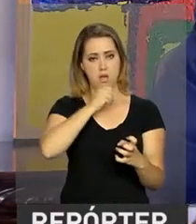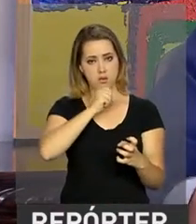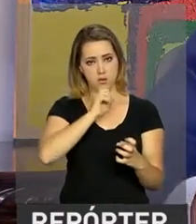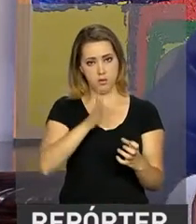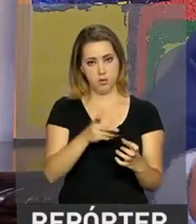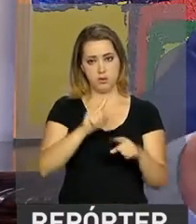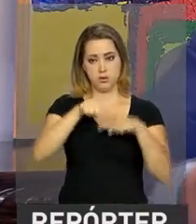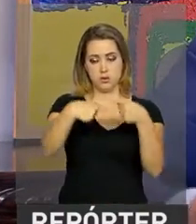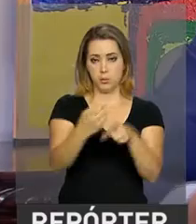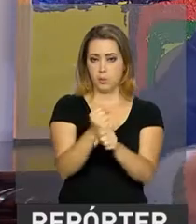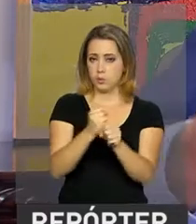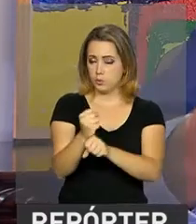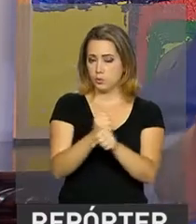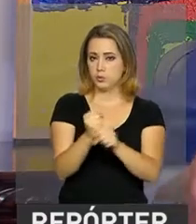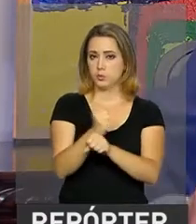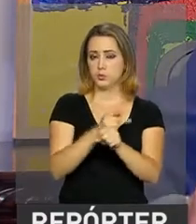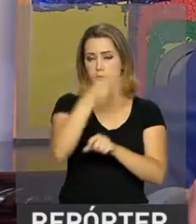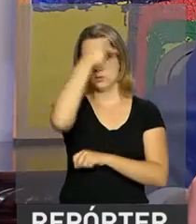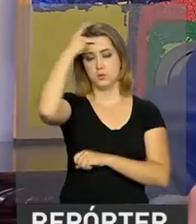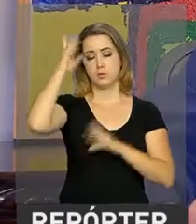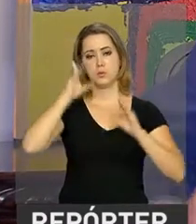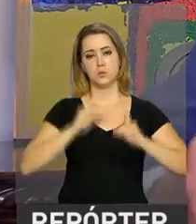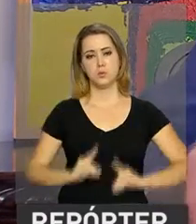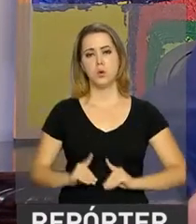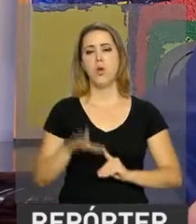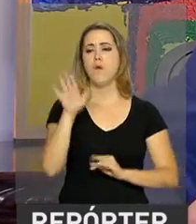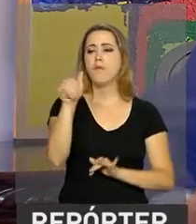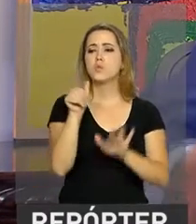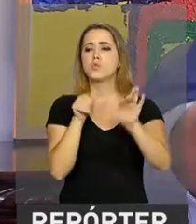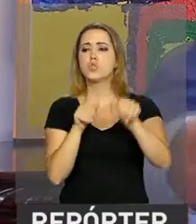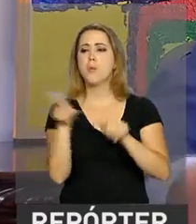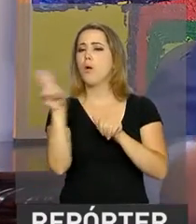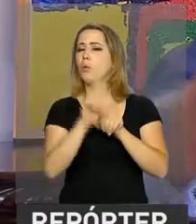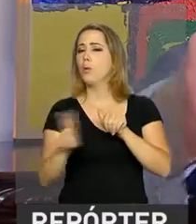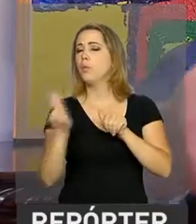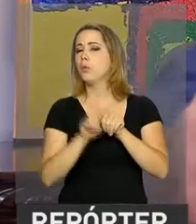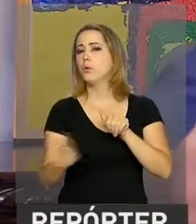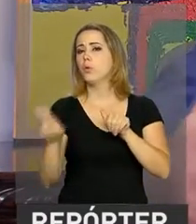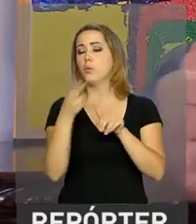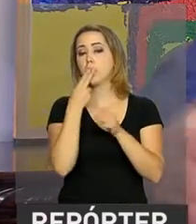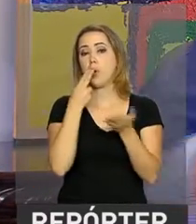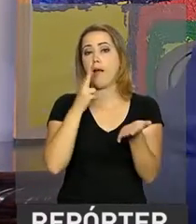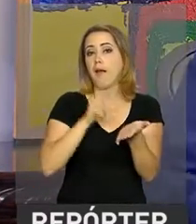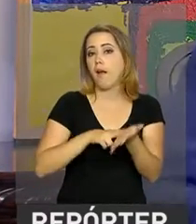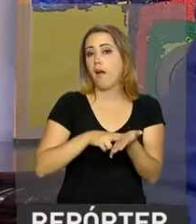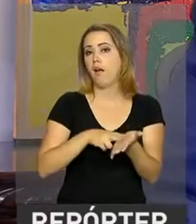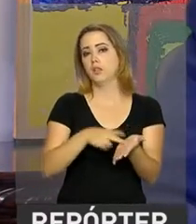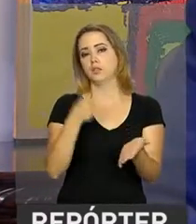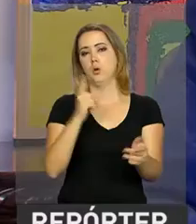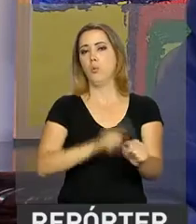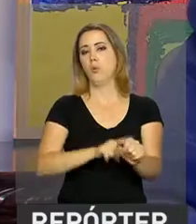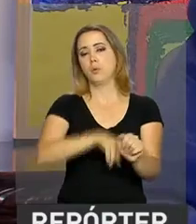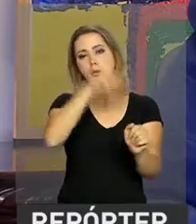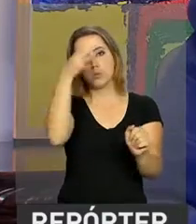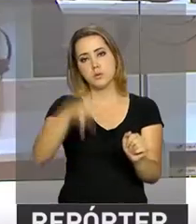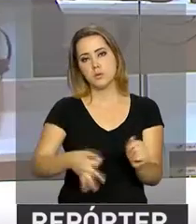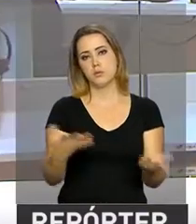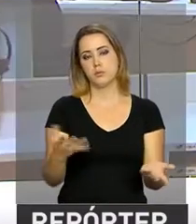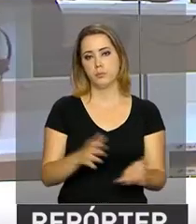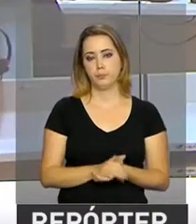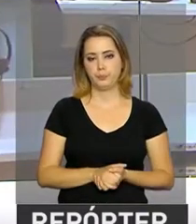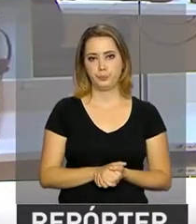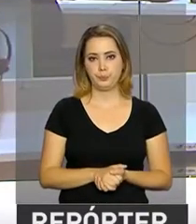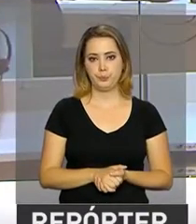mas nós vamos convocar cada um dos beneficiários por carta dizendo o momento adequado de fazer esse cadastramento